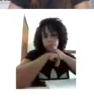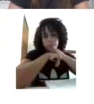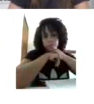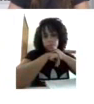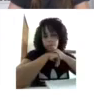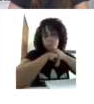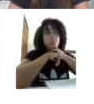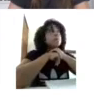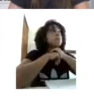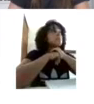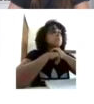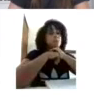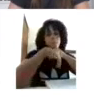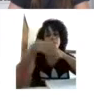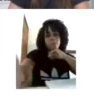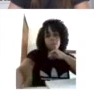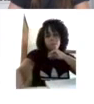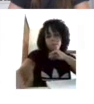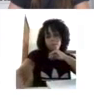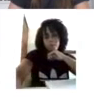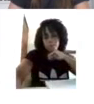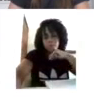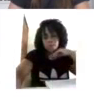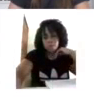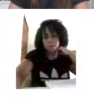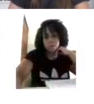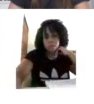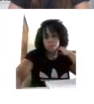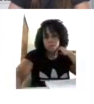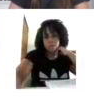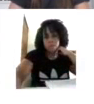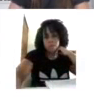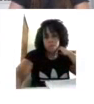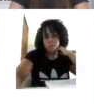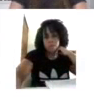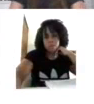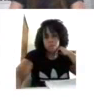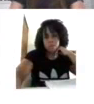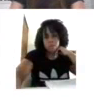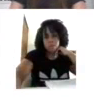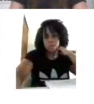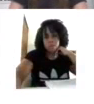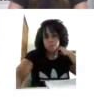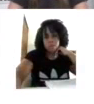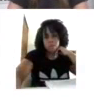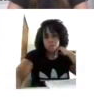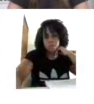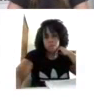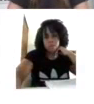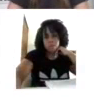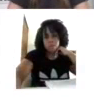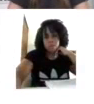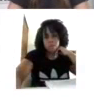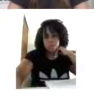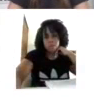de resistência. Isso vai ser dito um pouco por eles, né? Compõe a Ana Alves, o Bruno Senna da Educação